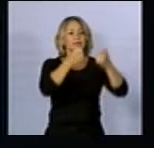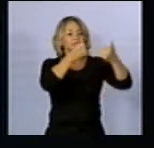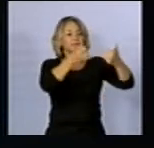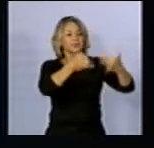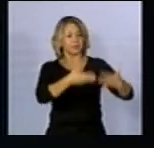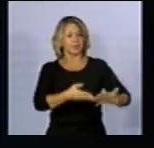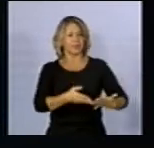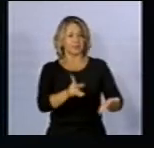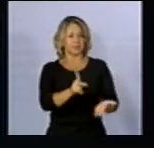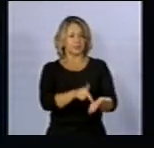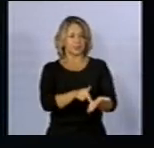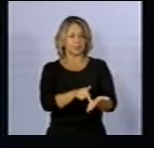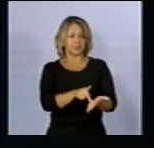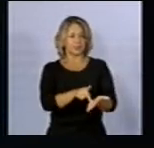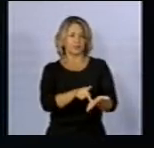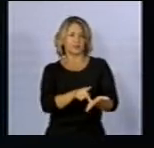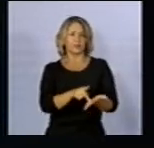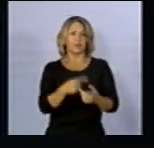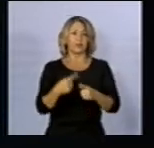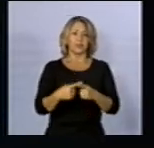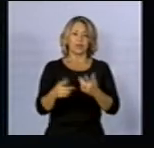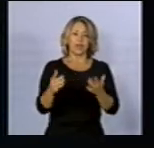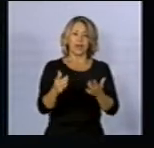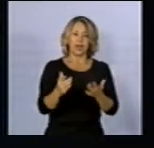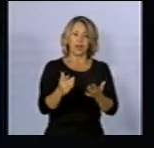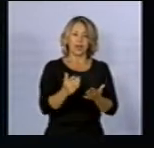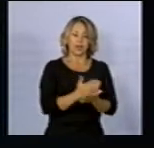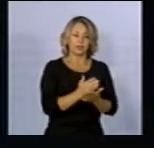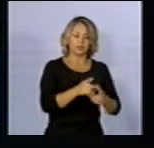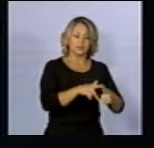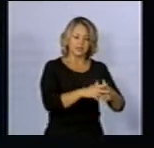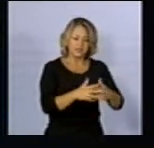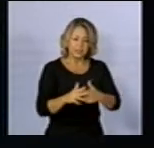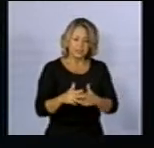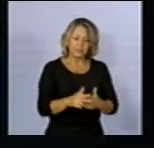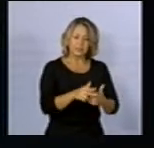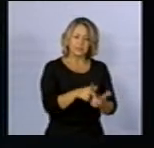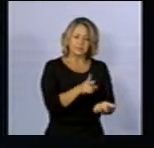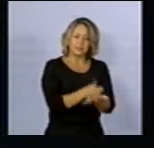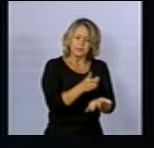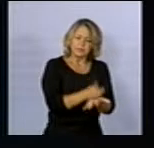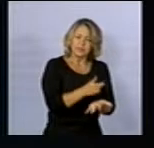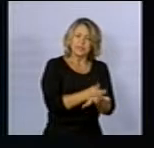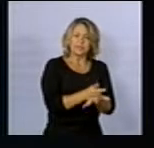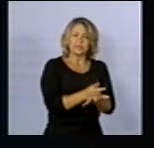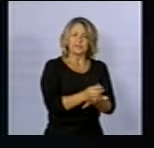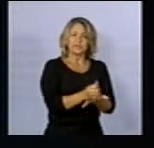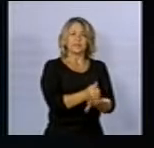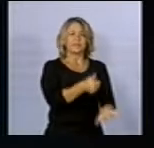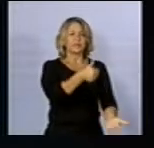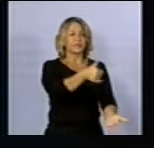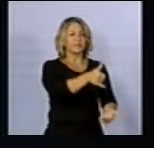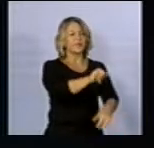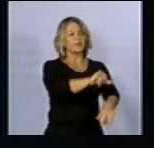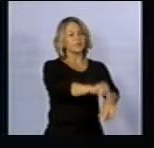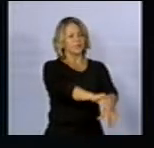na medida em que um desses equipamentos permanece fixo, ele